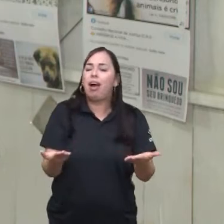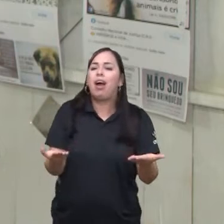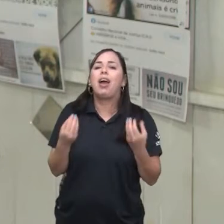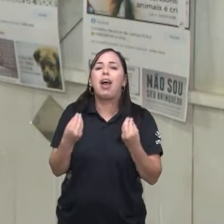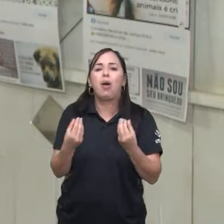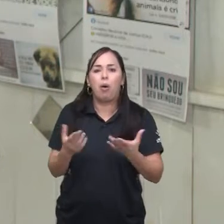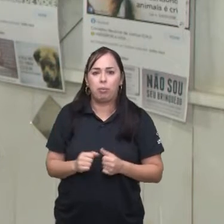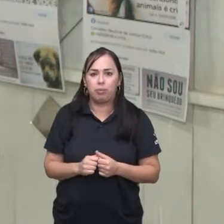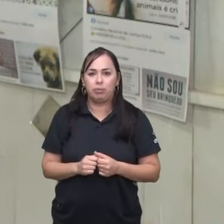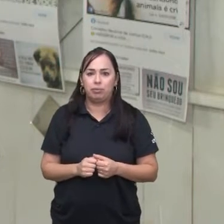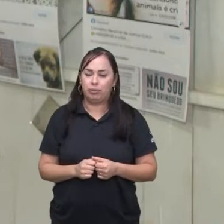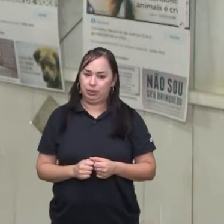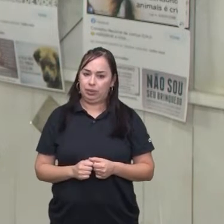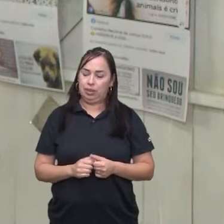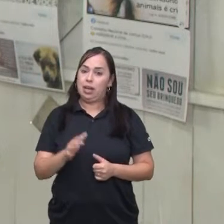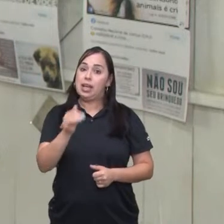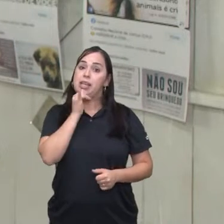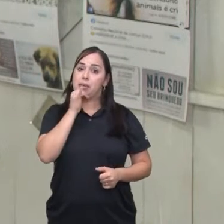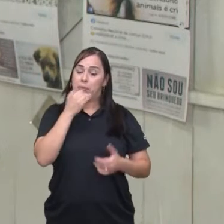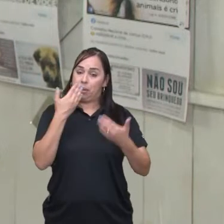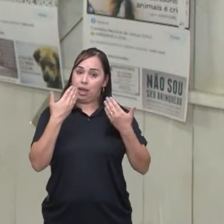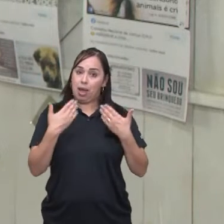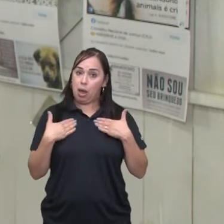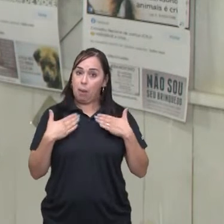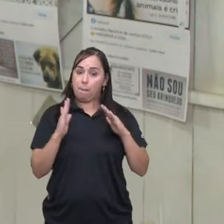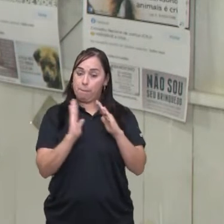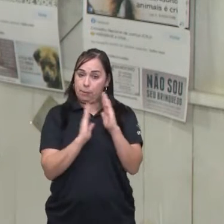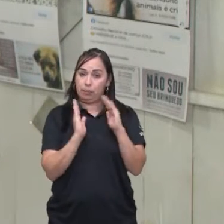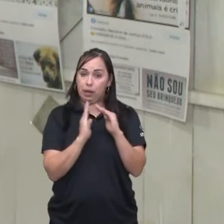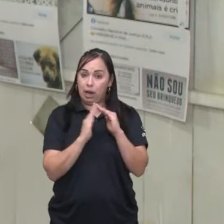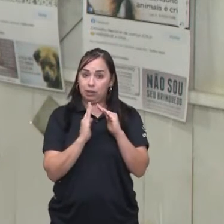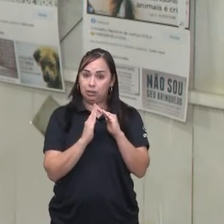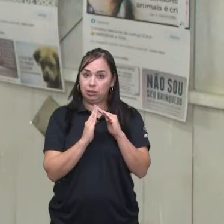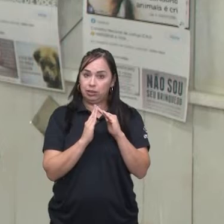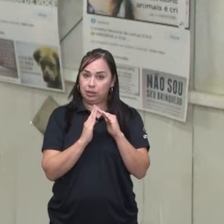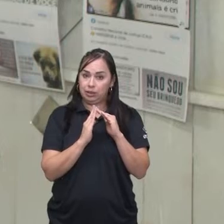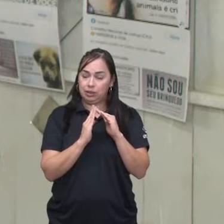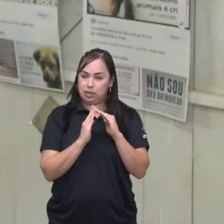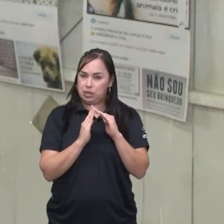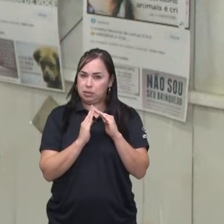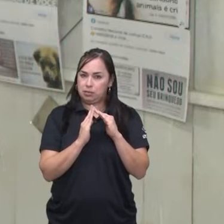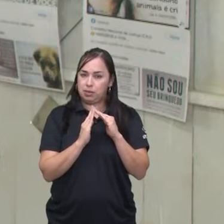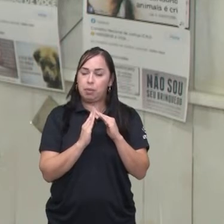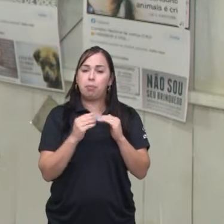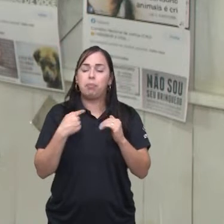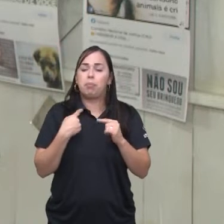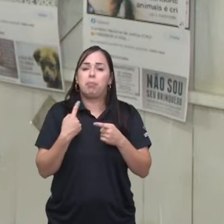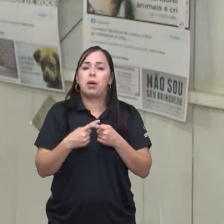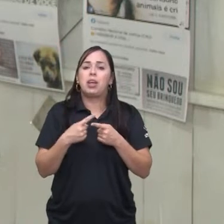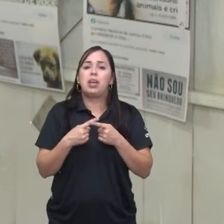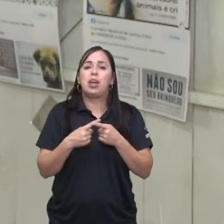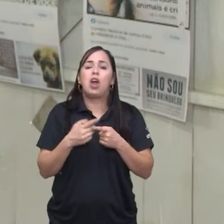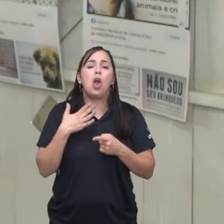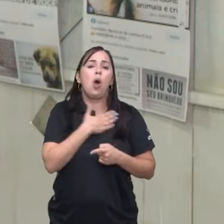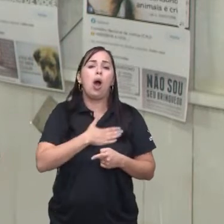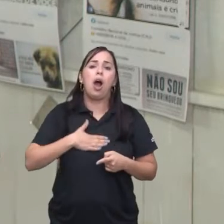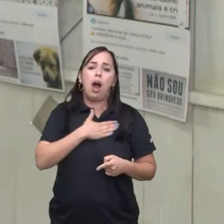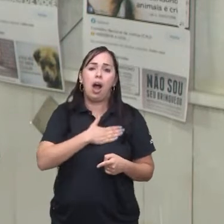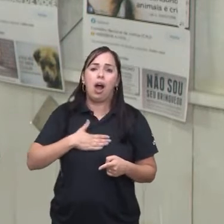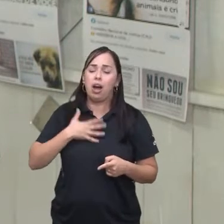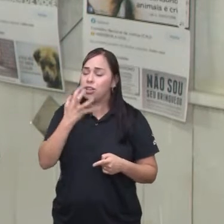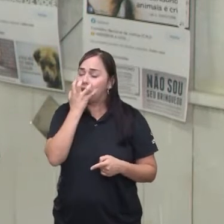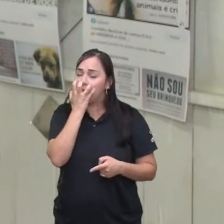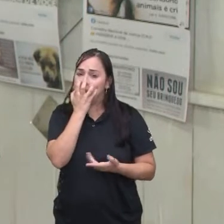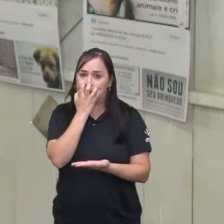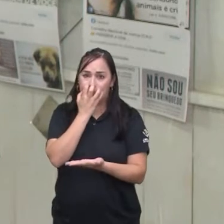permitido animais? E agora? Olha, no meu caso, eu moro numa casa porque eu escolhi